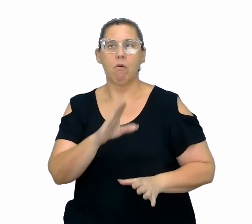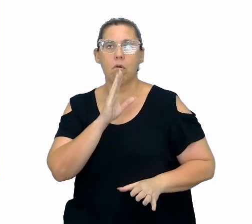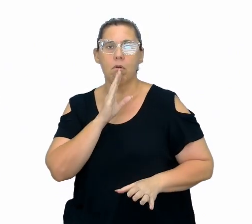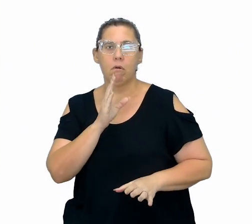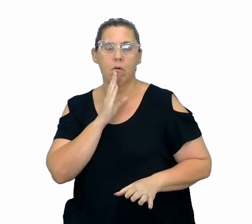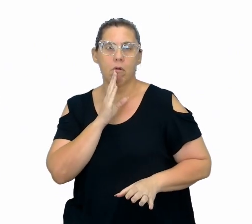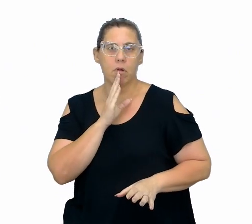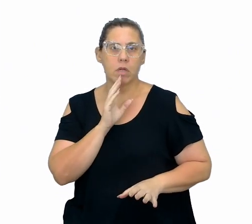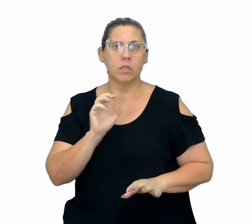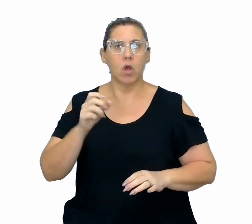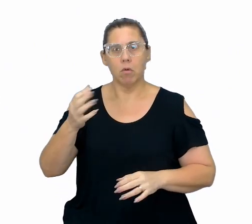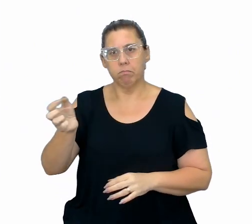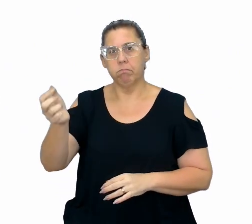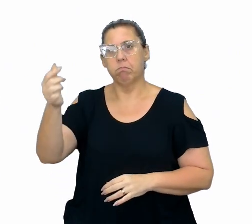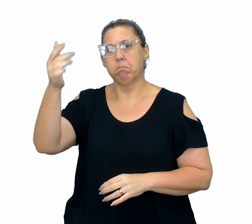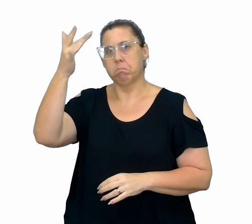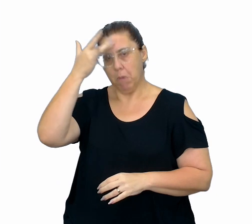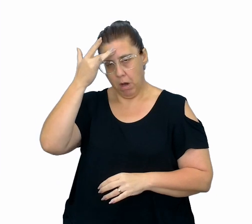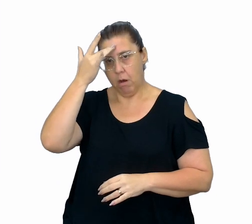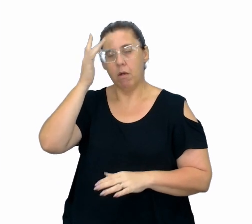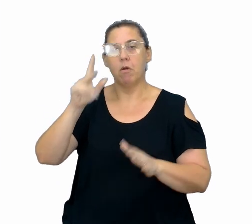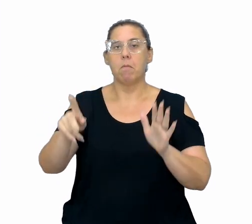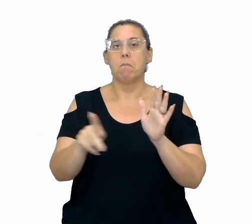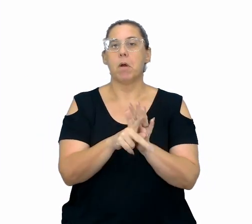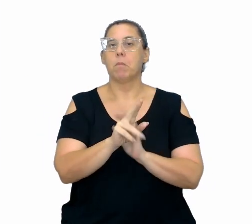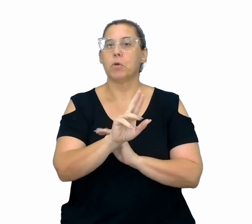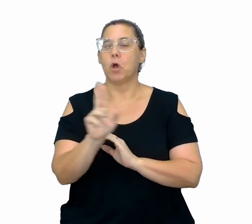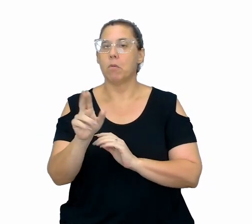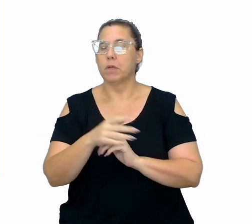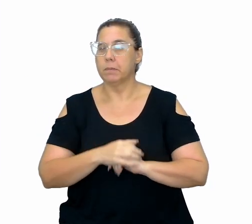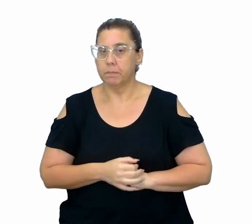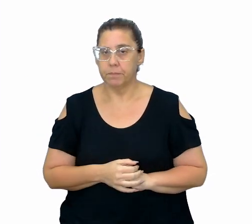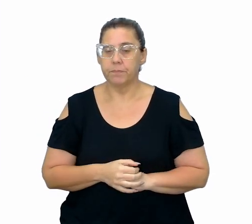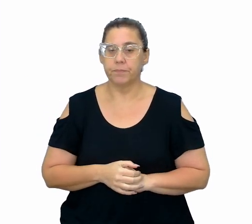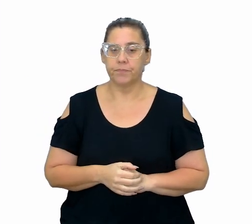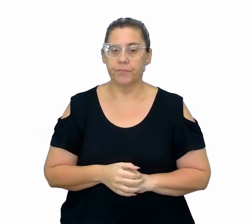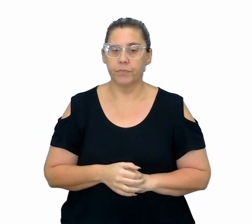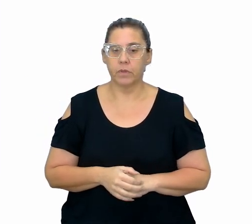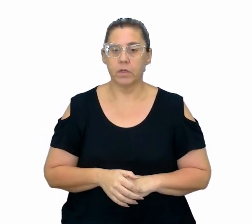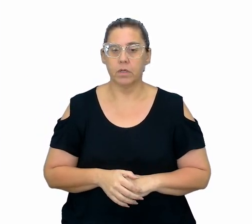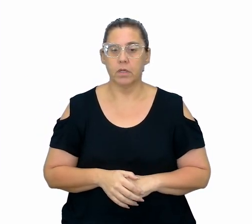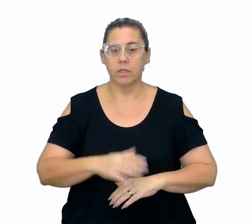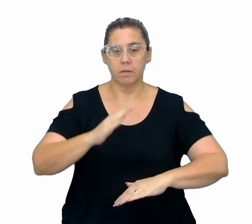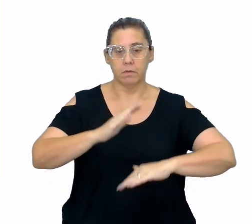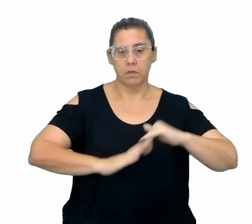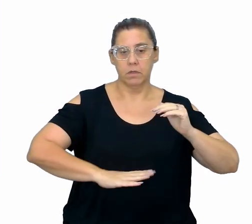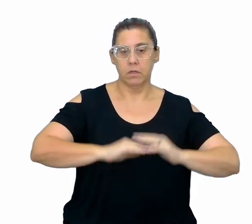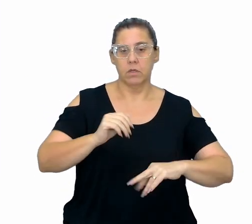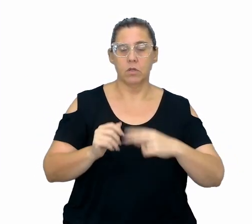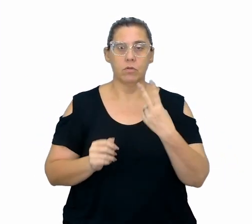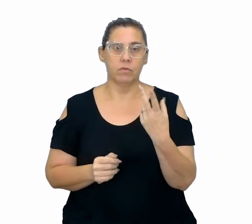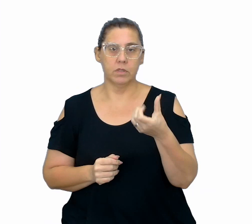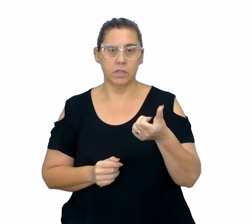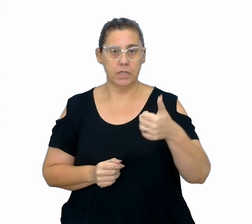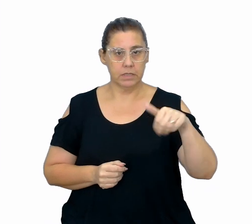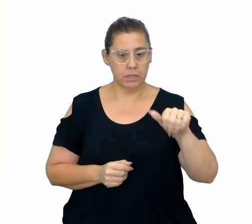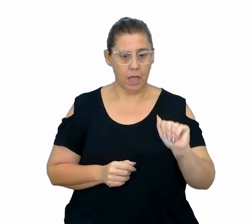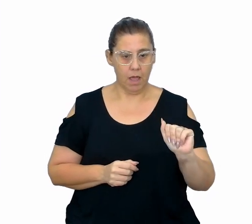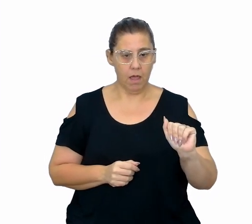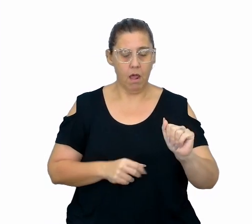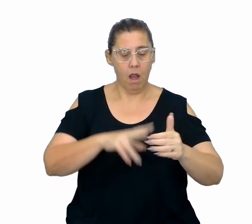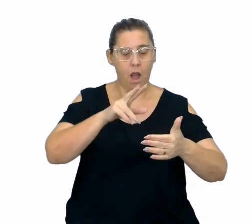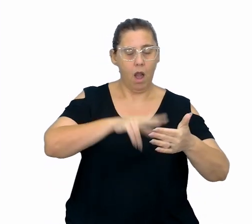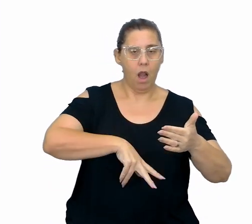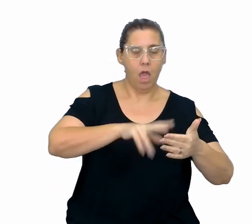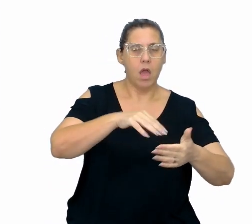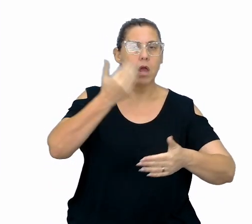conhecidas e ou memorizadas, como o próprio nome. E as habilidades 26A, ler